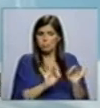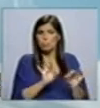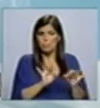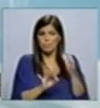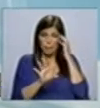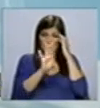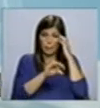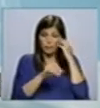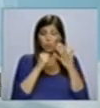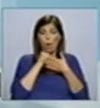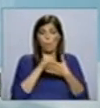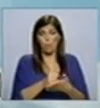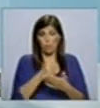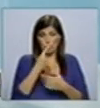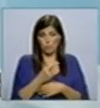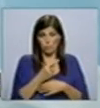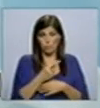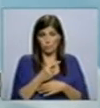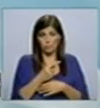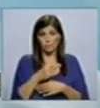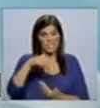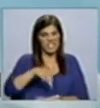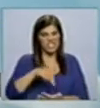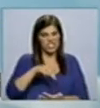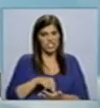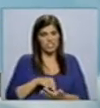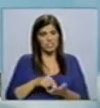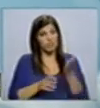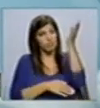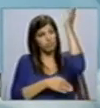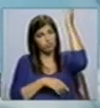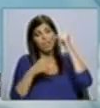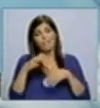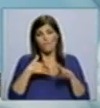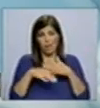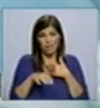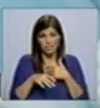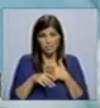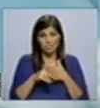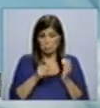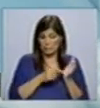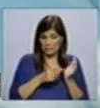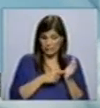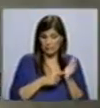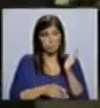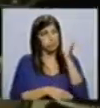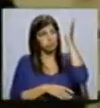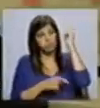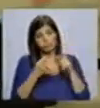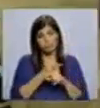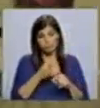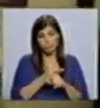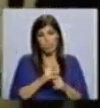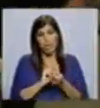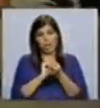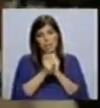um contributo da exploração espacial, ou das exigências que a exploração espacial faz naquilo que são os produtos que depois